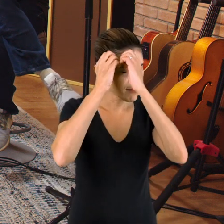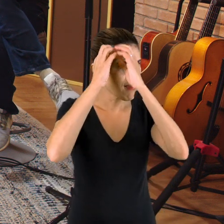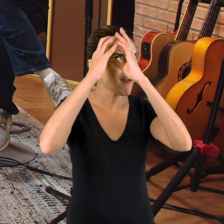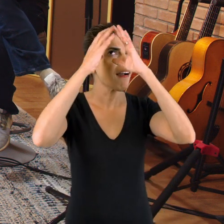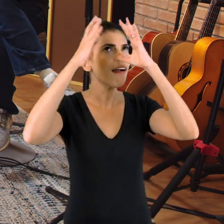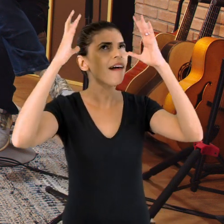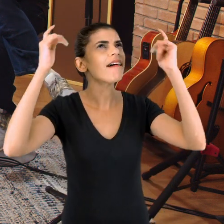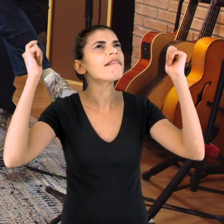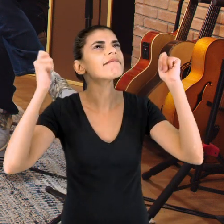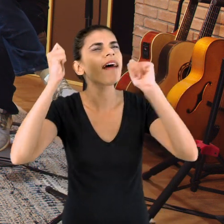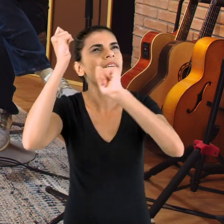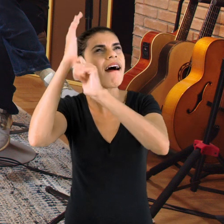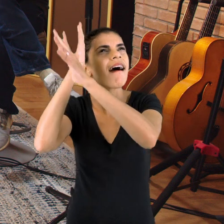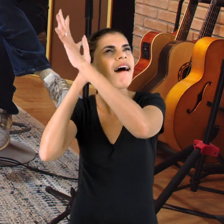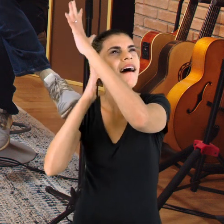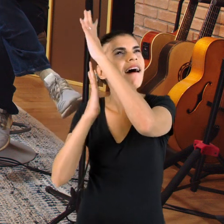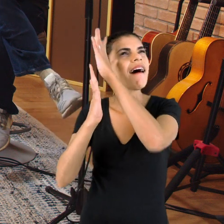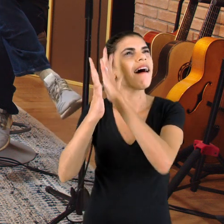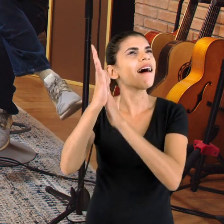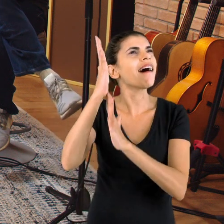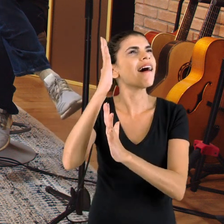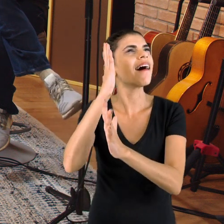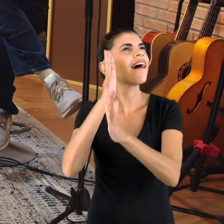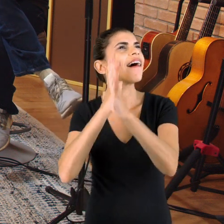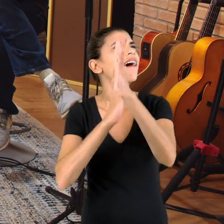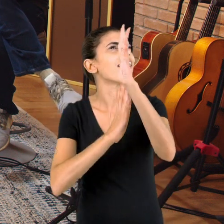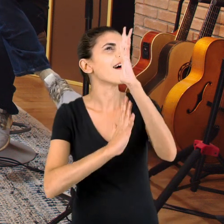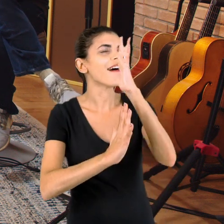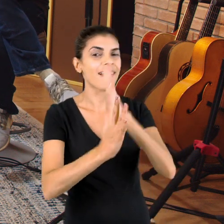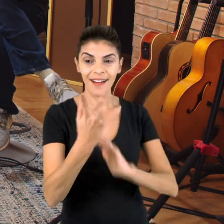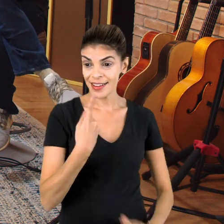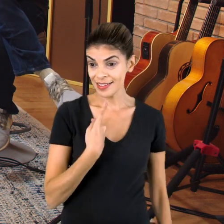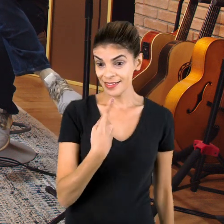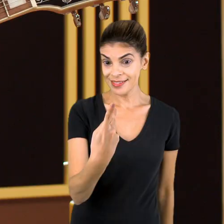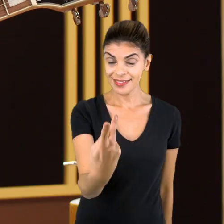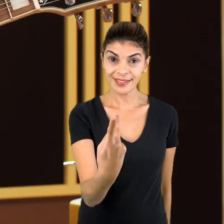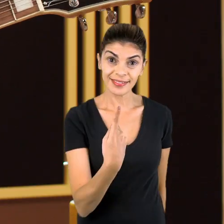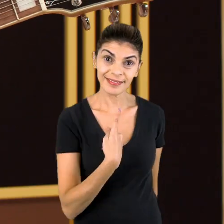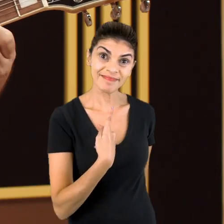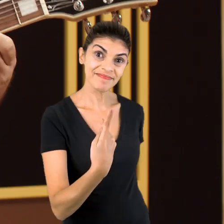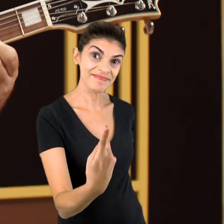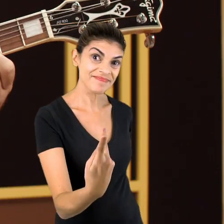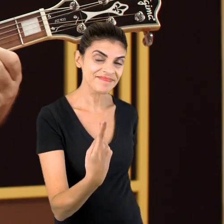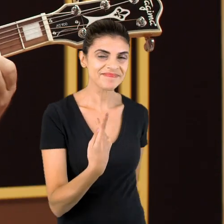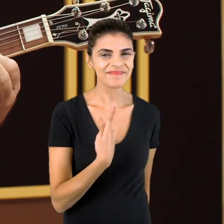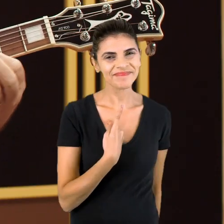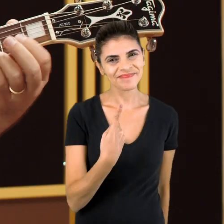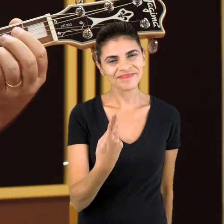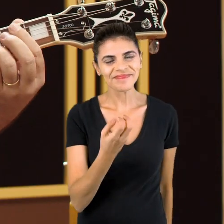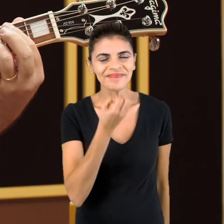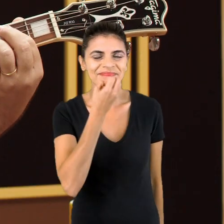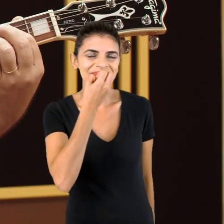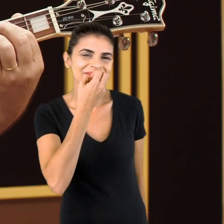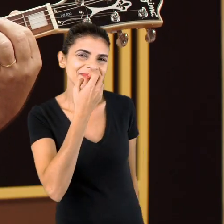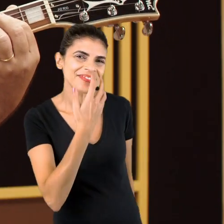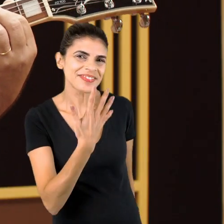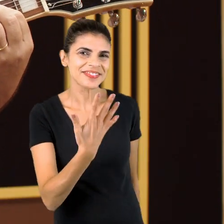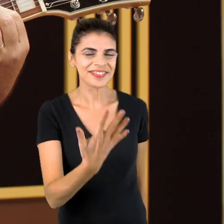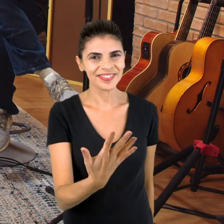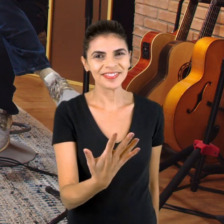possível falar, que sirva apenas para nós dois. Sinais de bem, desejos